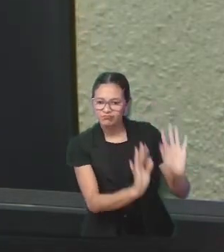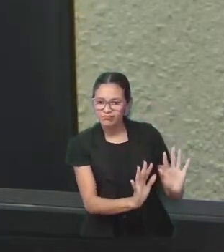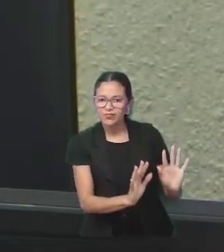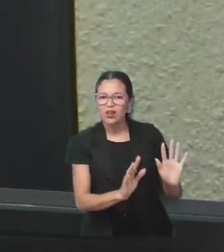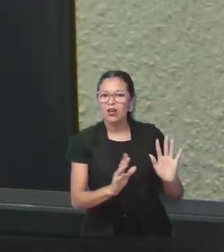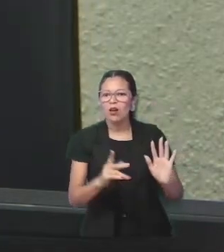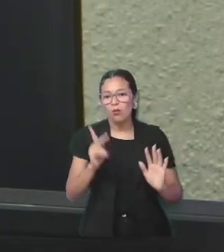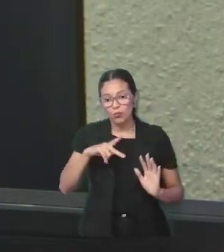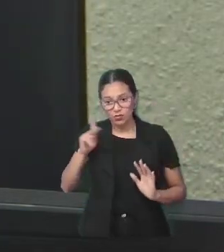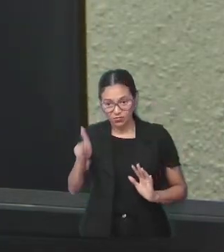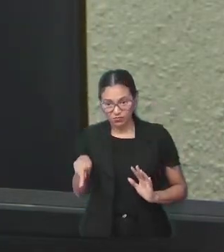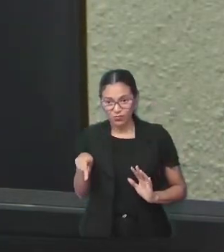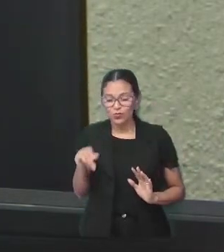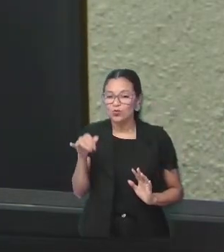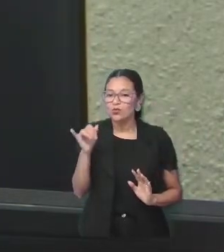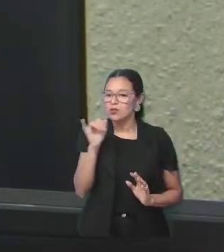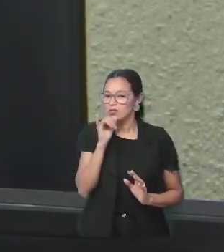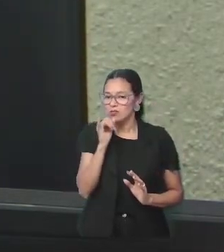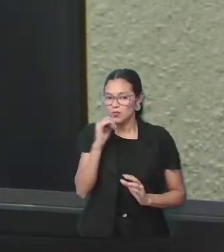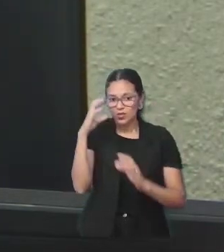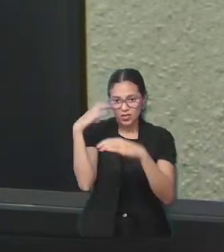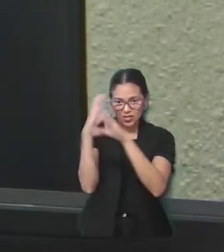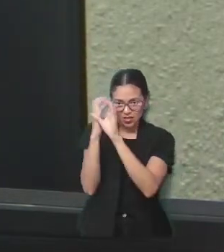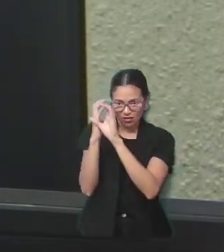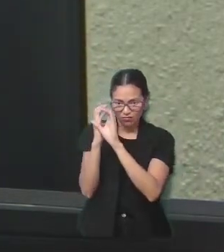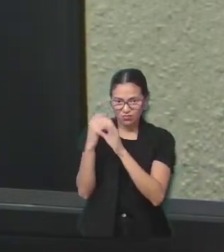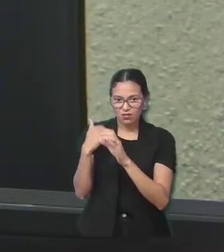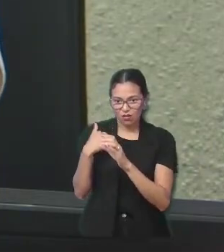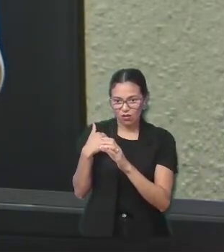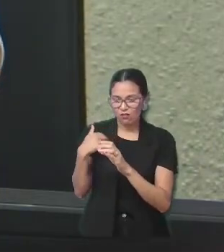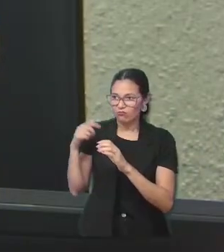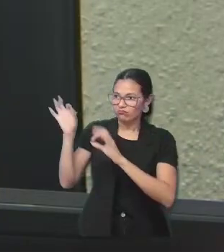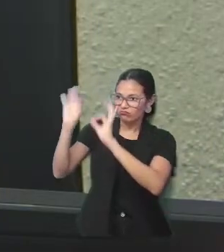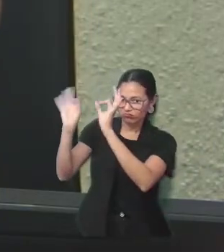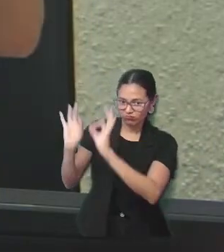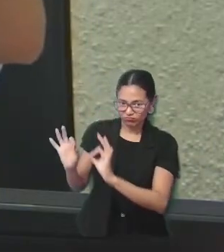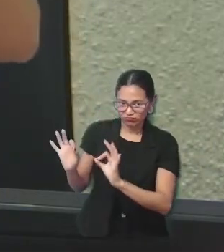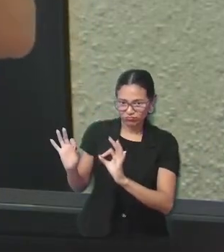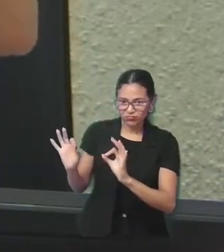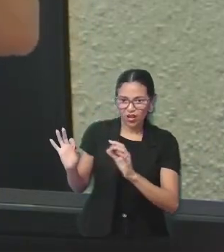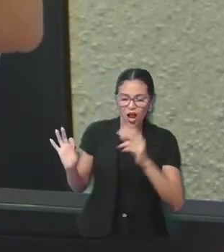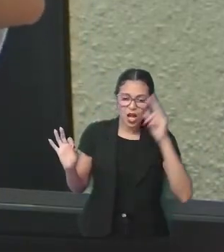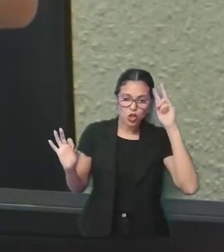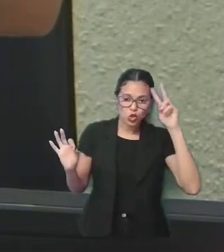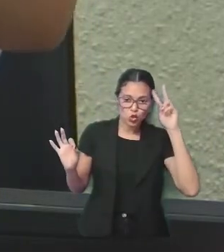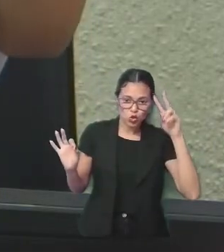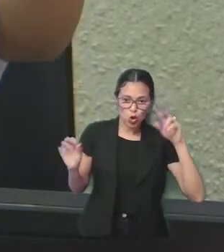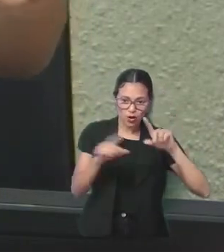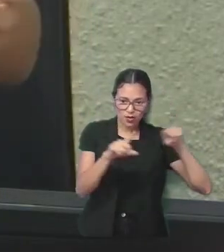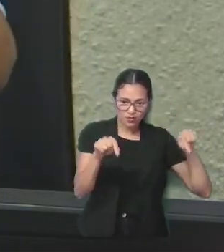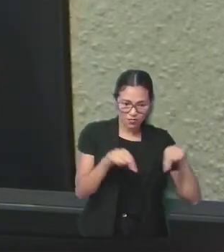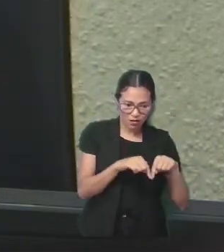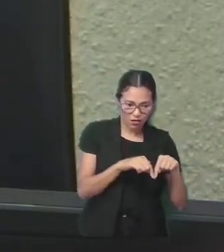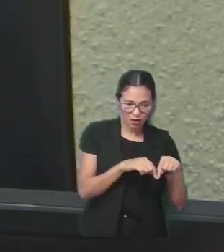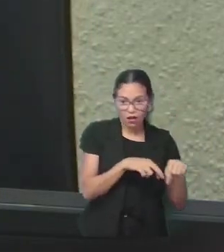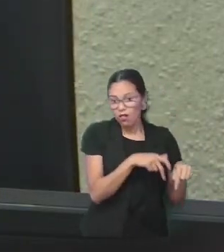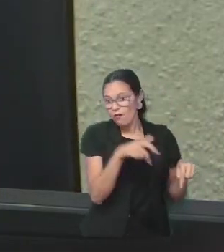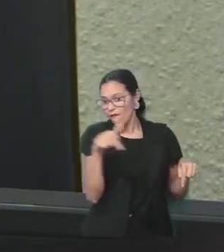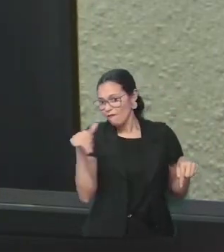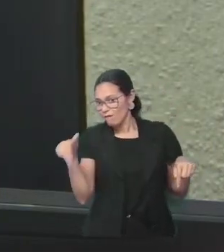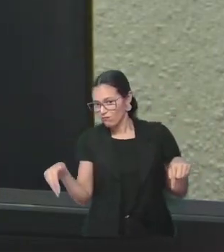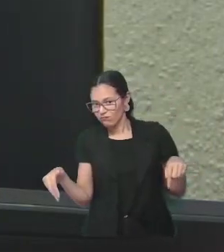do professor de ciência, por exemplo, e digamos que eu estou na aula de história, simplesmente os alunos da sala de história vão para a de ciências,